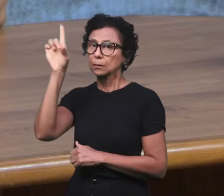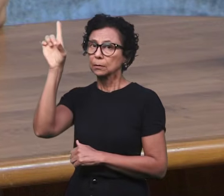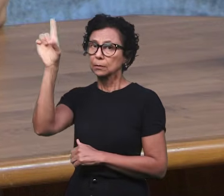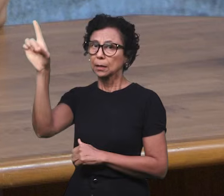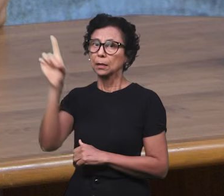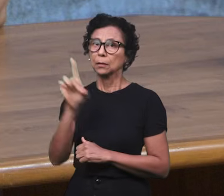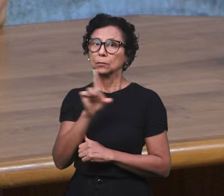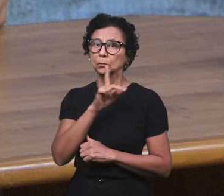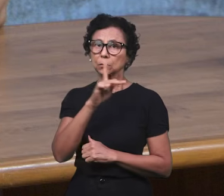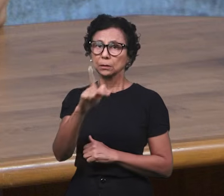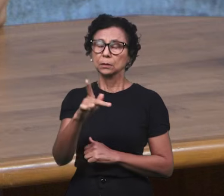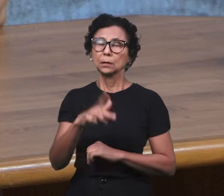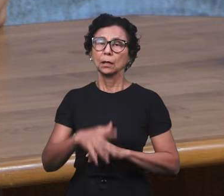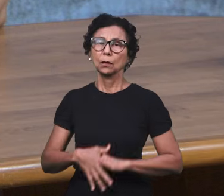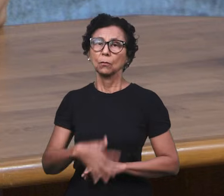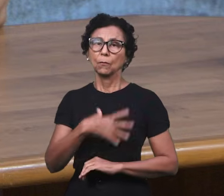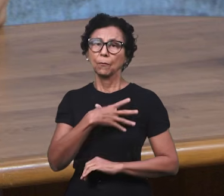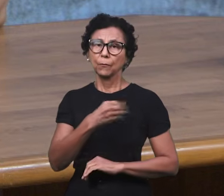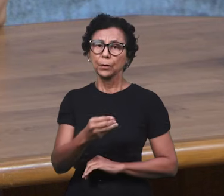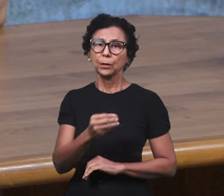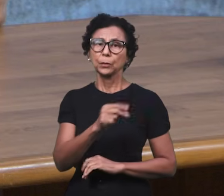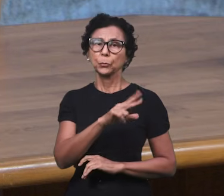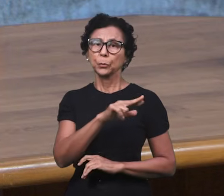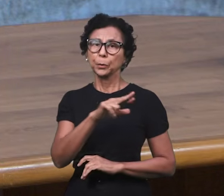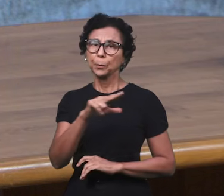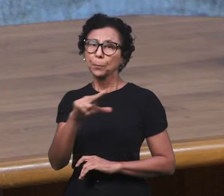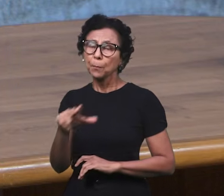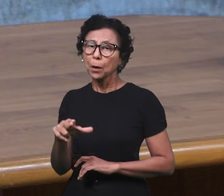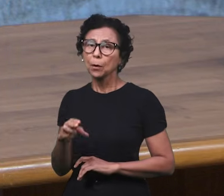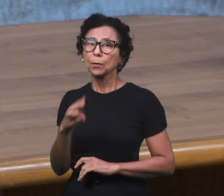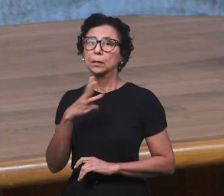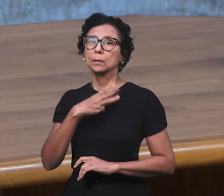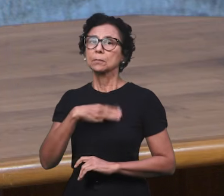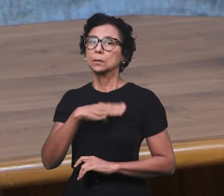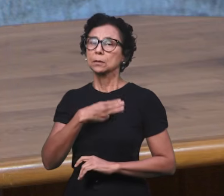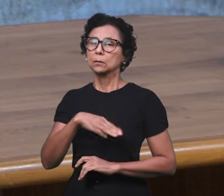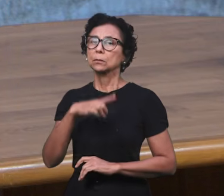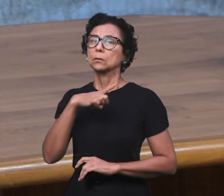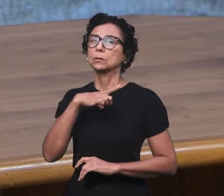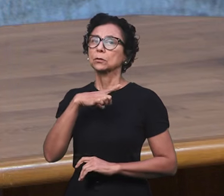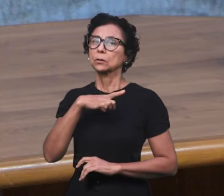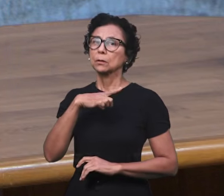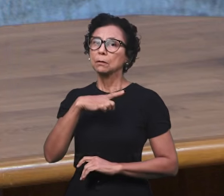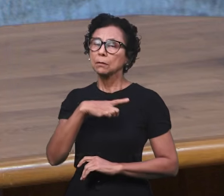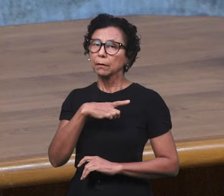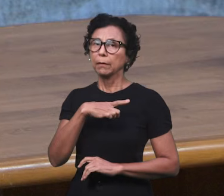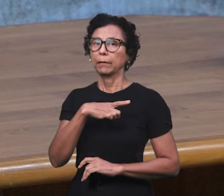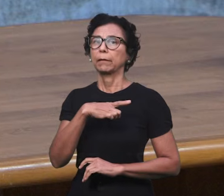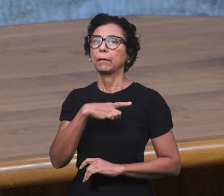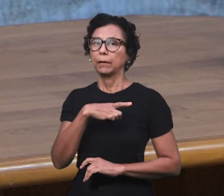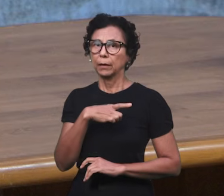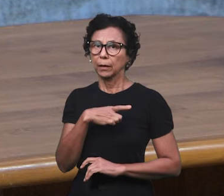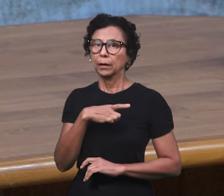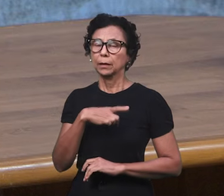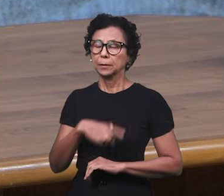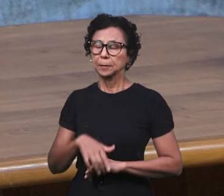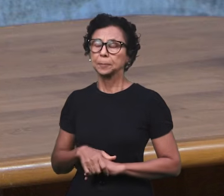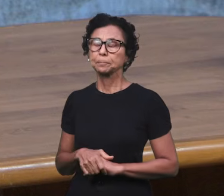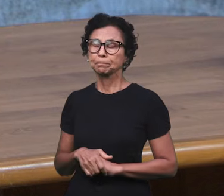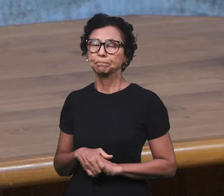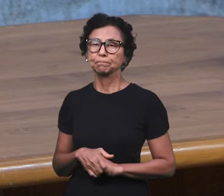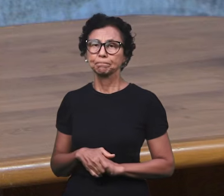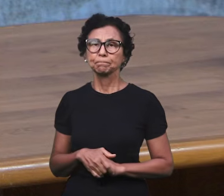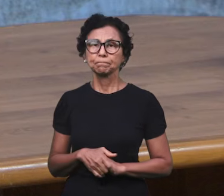e vossos filhos acharão misericórdia perante os que os levaram